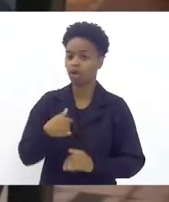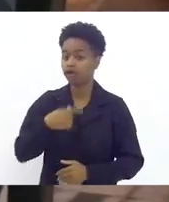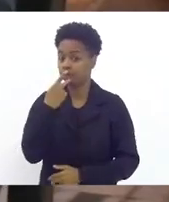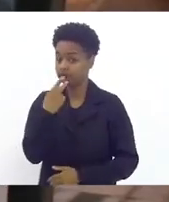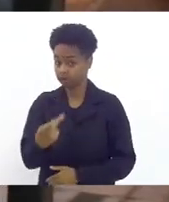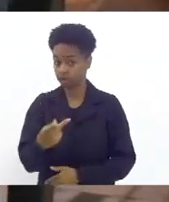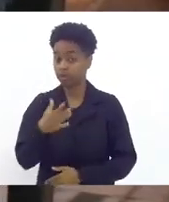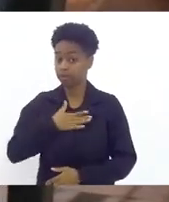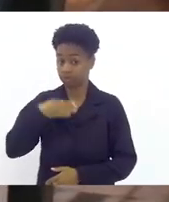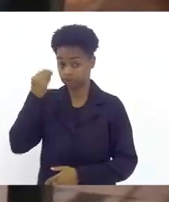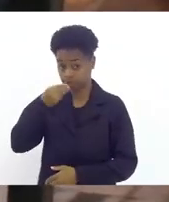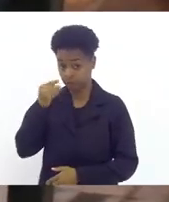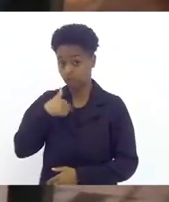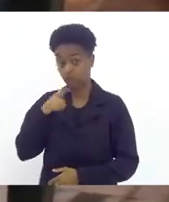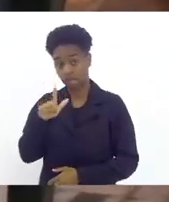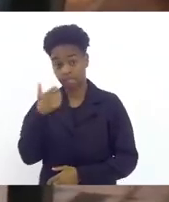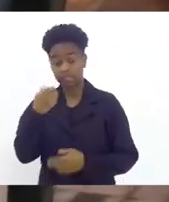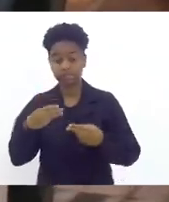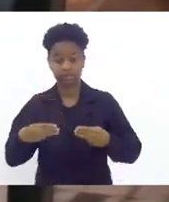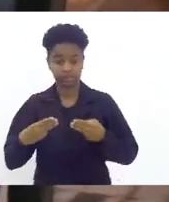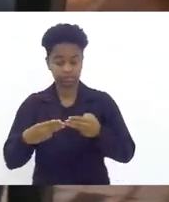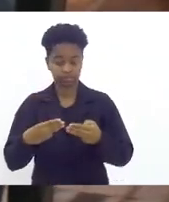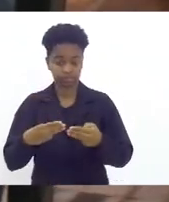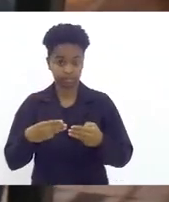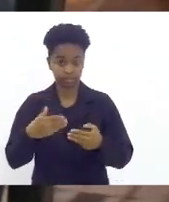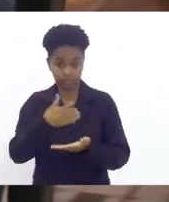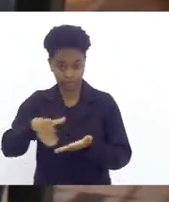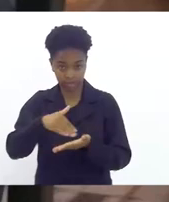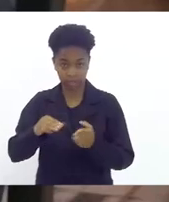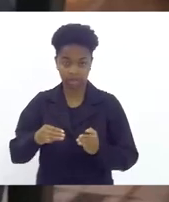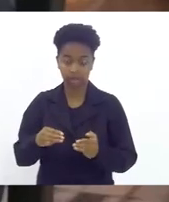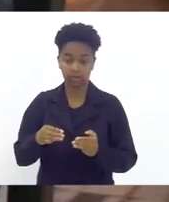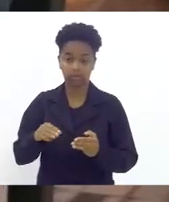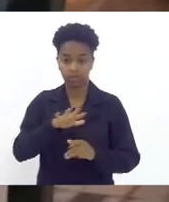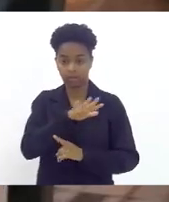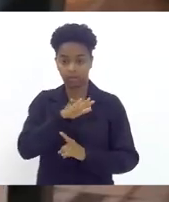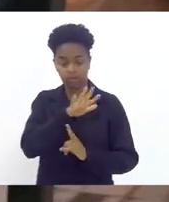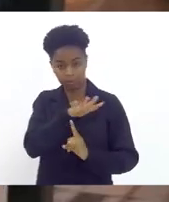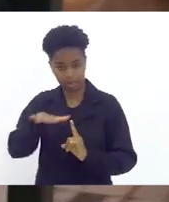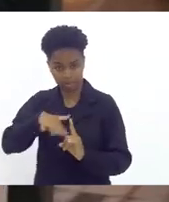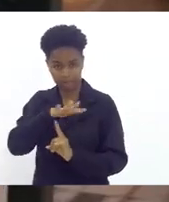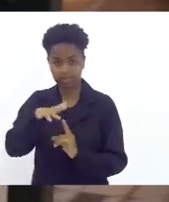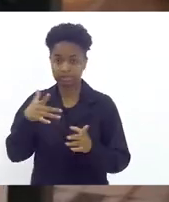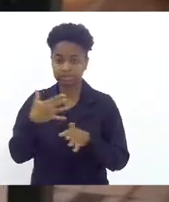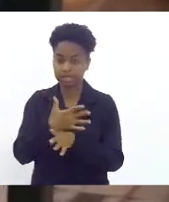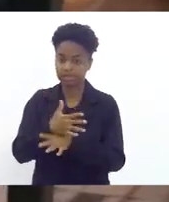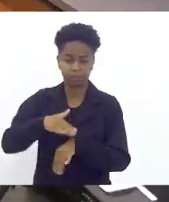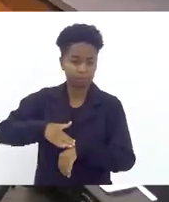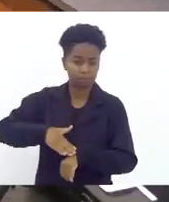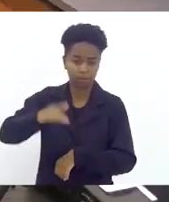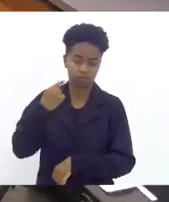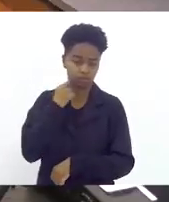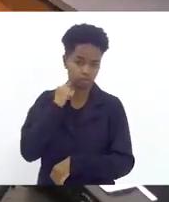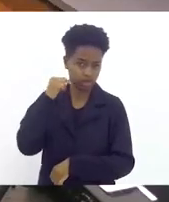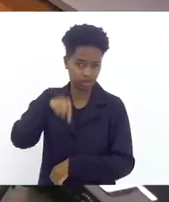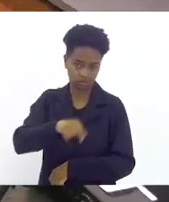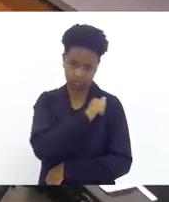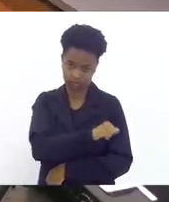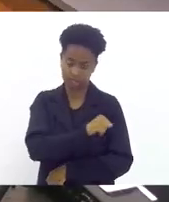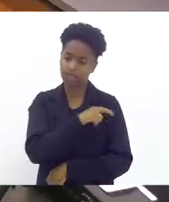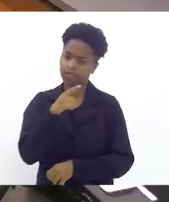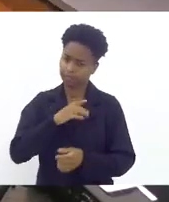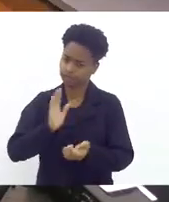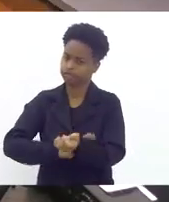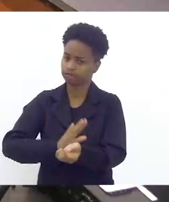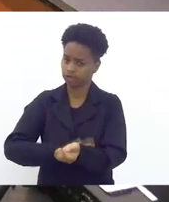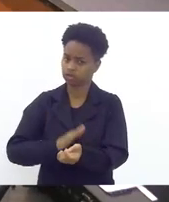própria de quem foi secretário de Meio Ambiente da cidade mais poluída do Estado do Rio de Janeiro foi presidente da nama há um